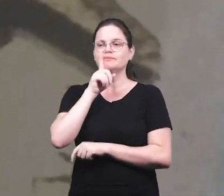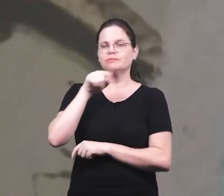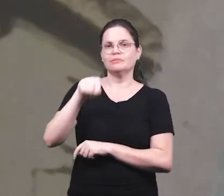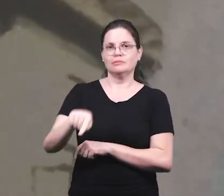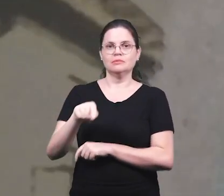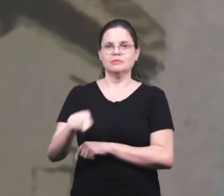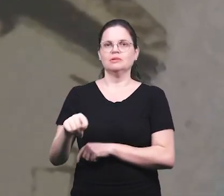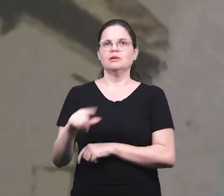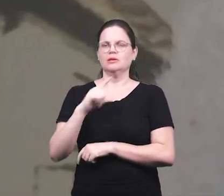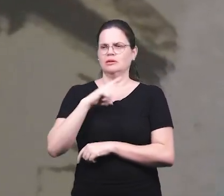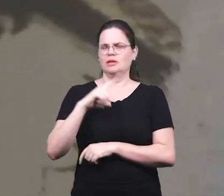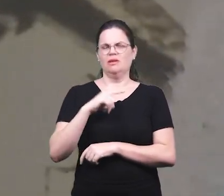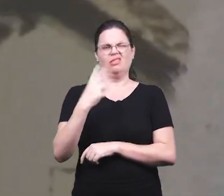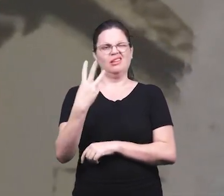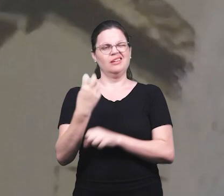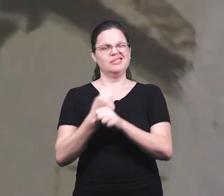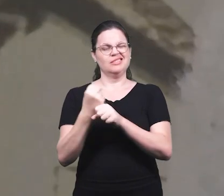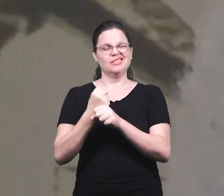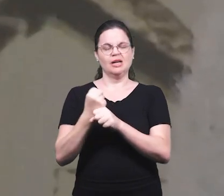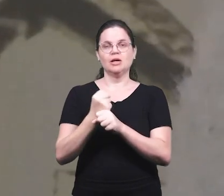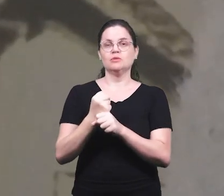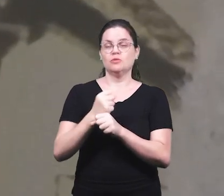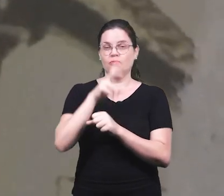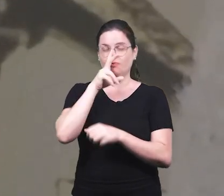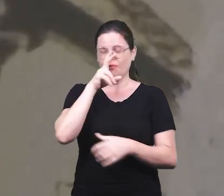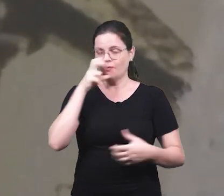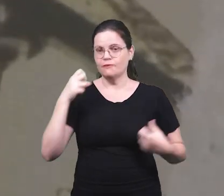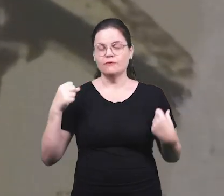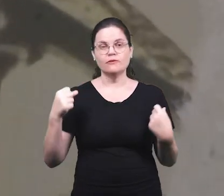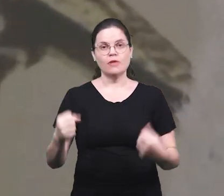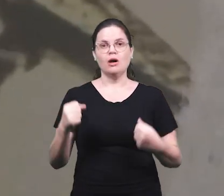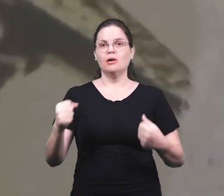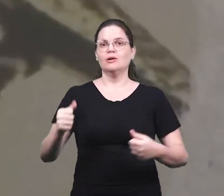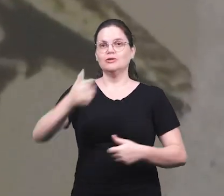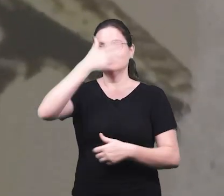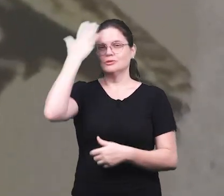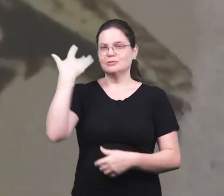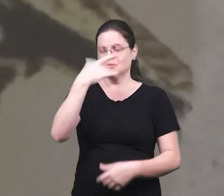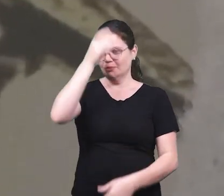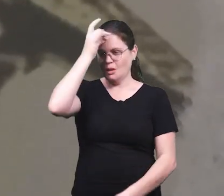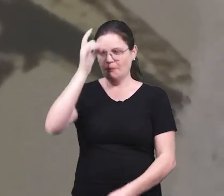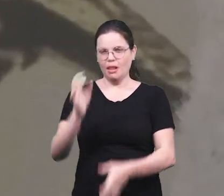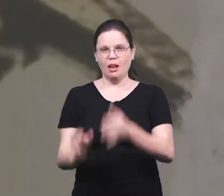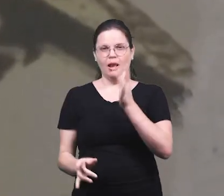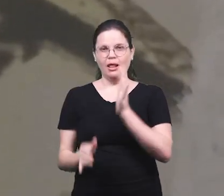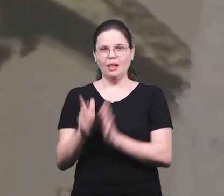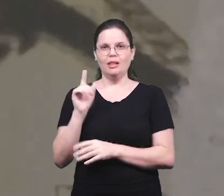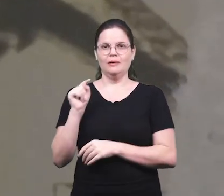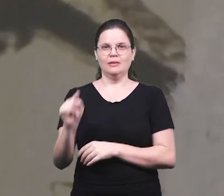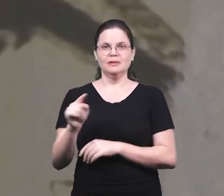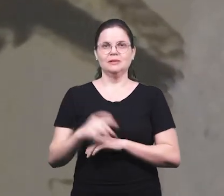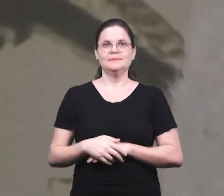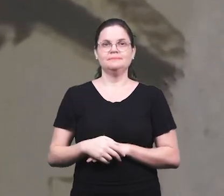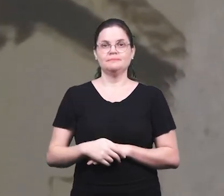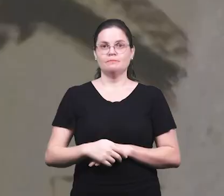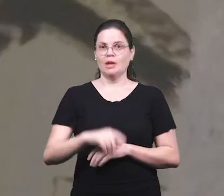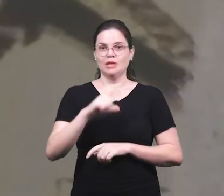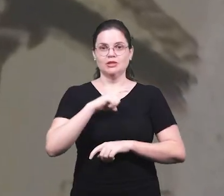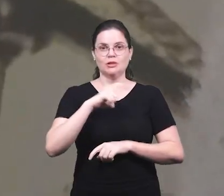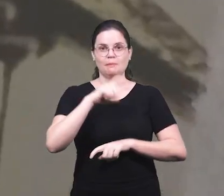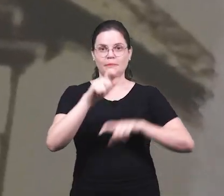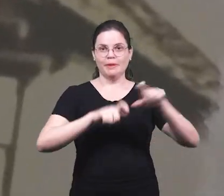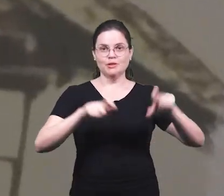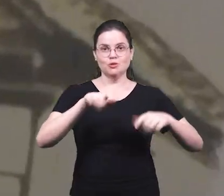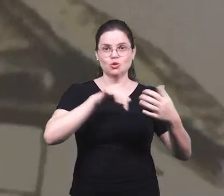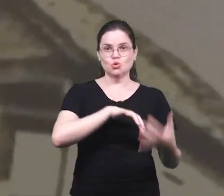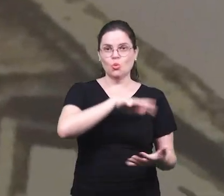ele durou mais tempo, mas em 3 anos aqui foi muito forte. E então vieram pessoas do mundo todo,